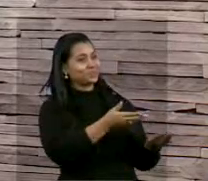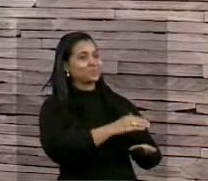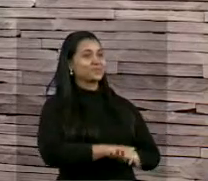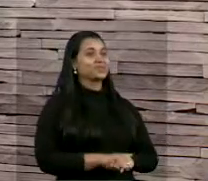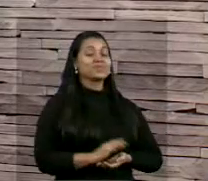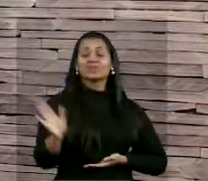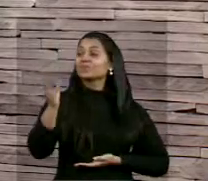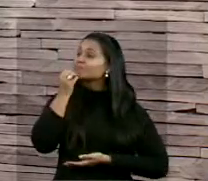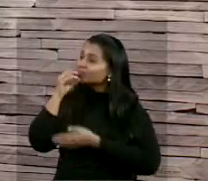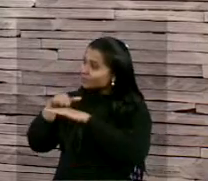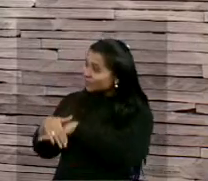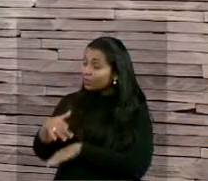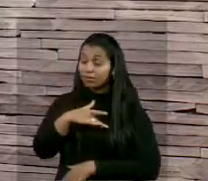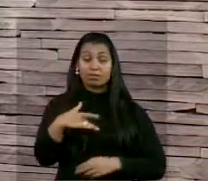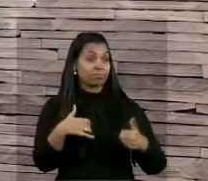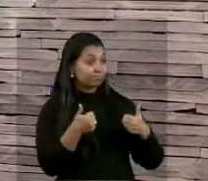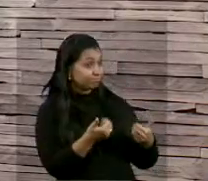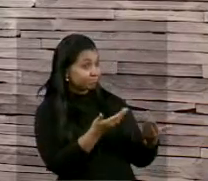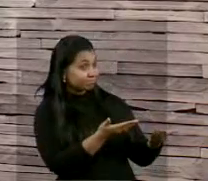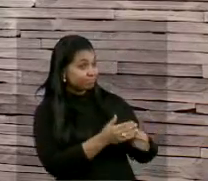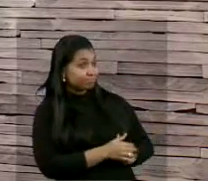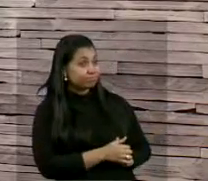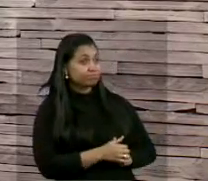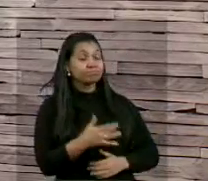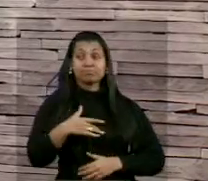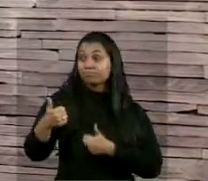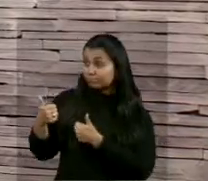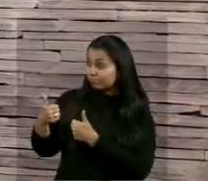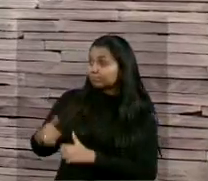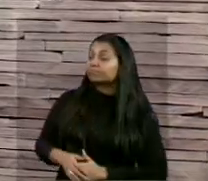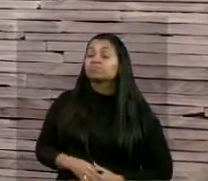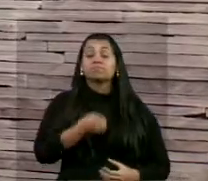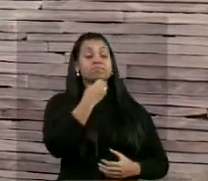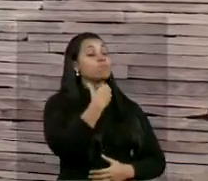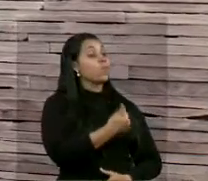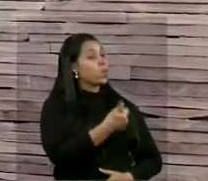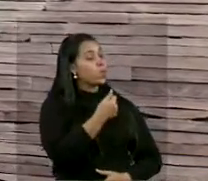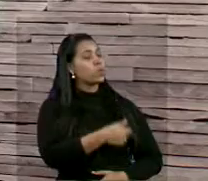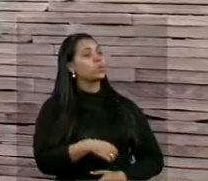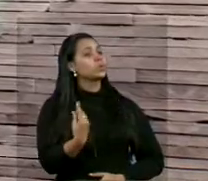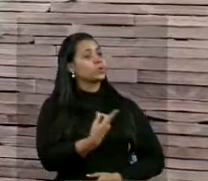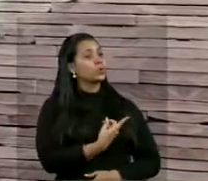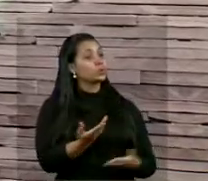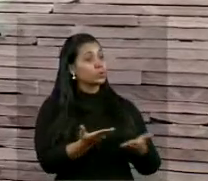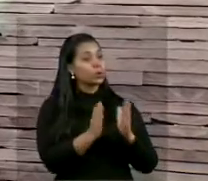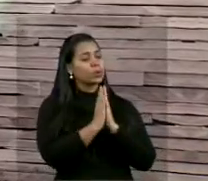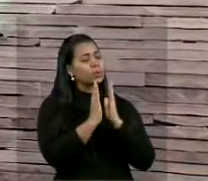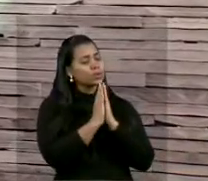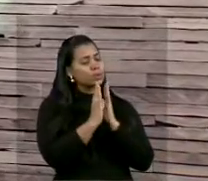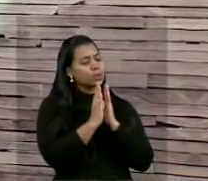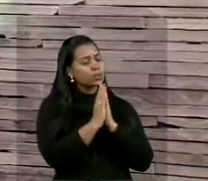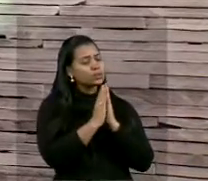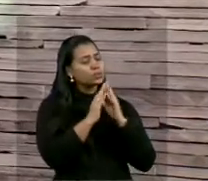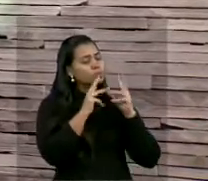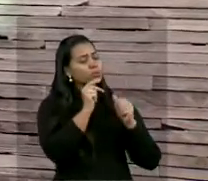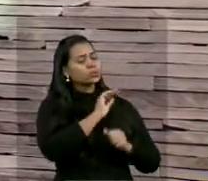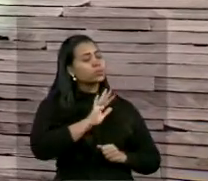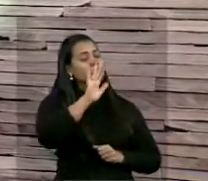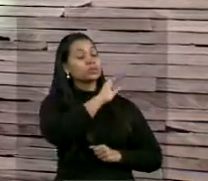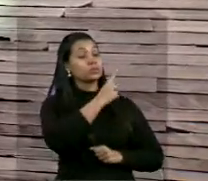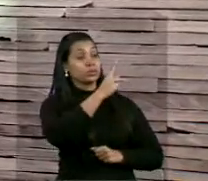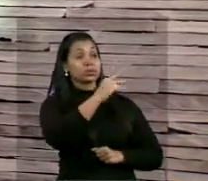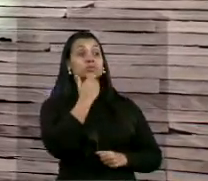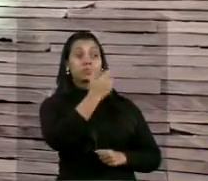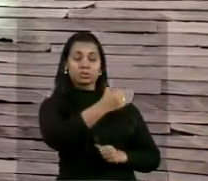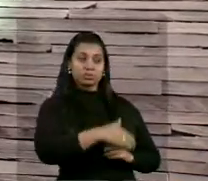noite. Boa noite. Tudo bem com você, minha amiga? Tudo. Que bom. E nós estamos agora intercedendo por todo o Brasil e pelas